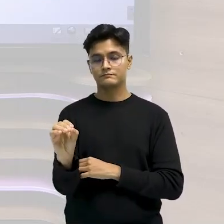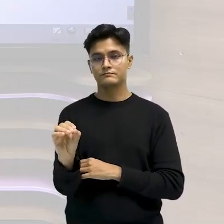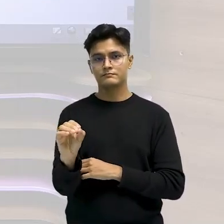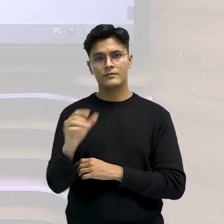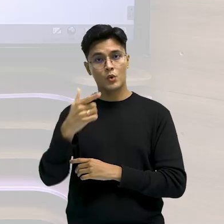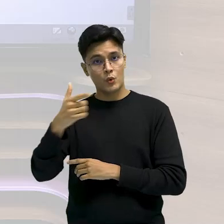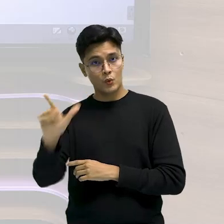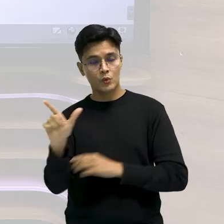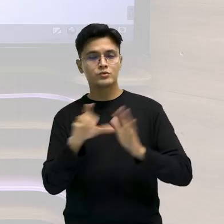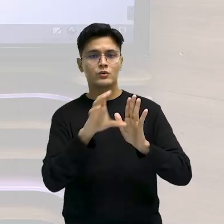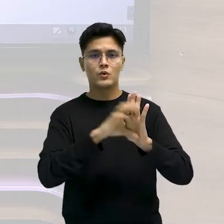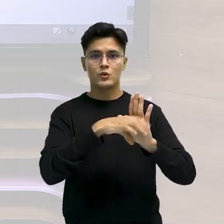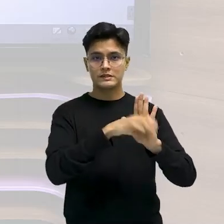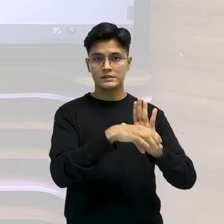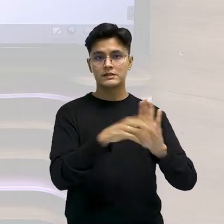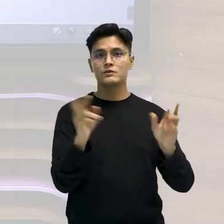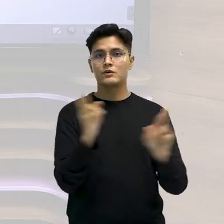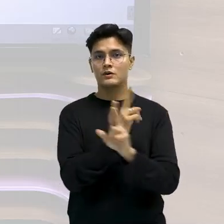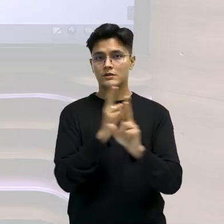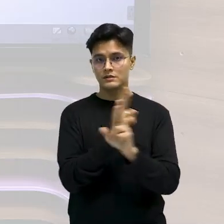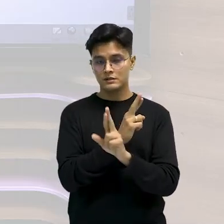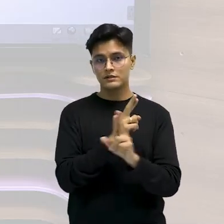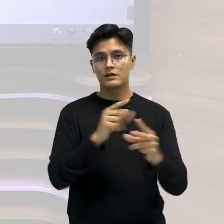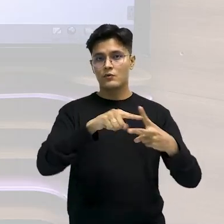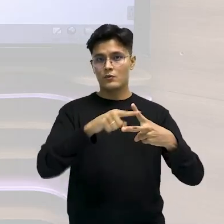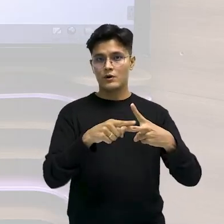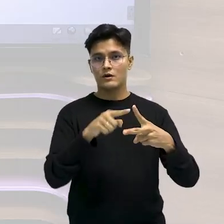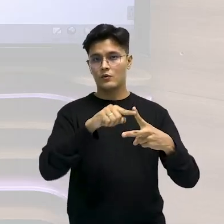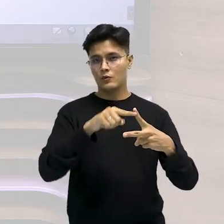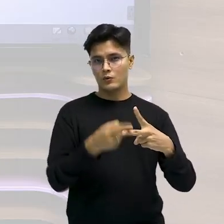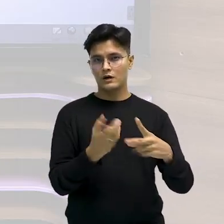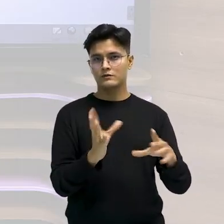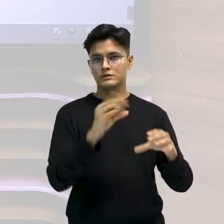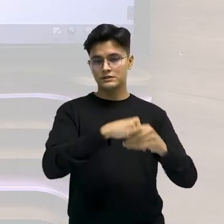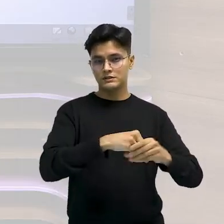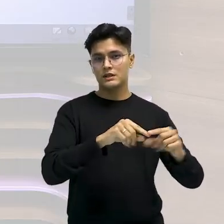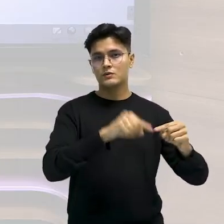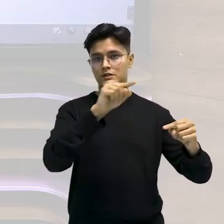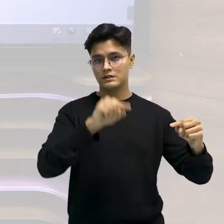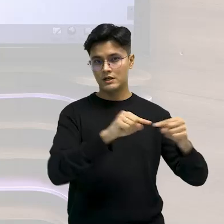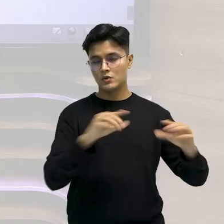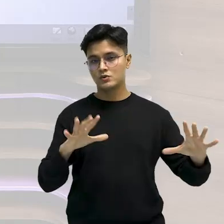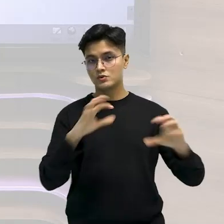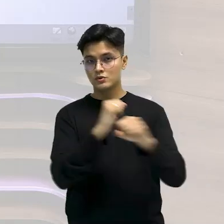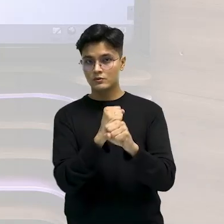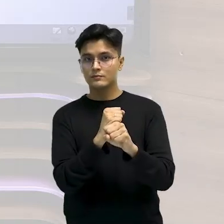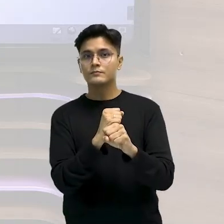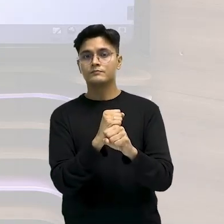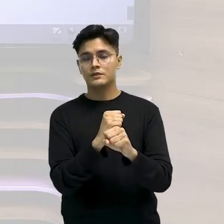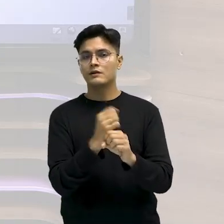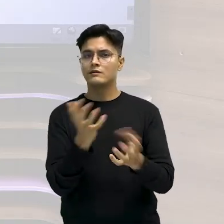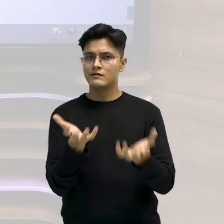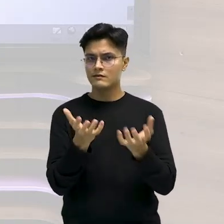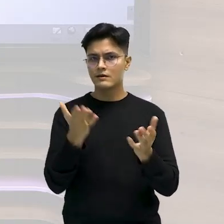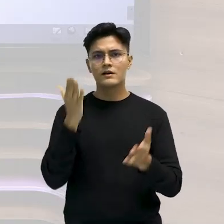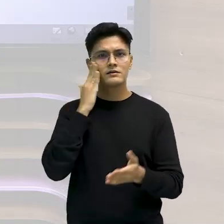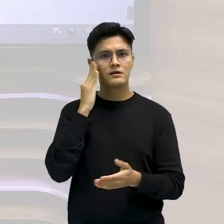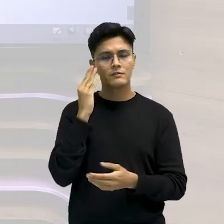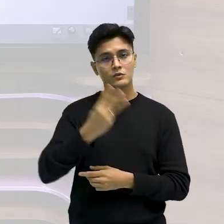O outro conceito é em relação ao somatório dos ângulos internos. Veja que nesse caso ele quer saber quanto que vale o terceiro ângulo